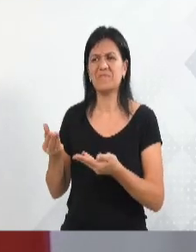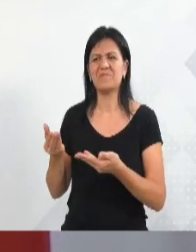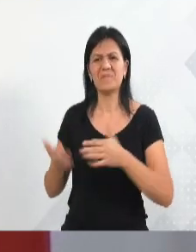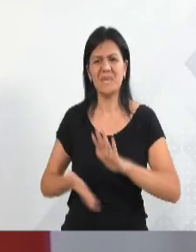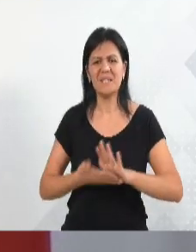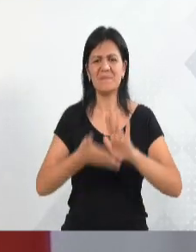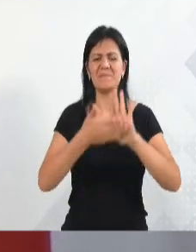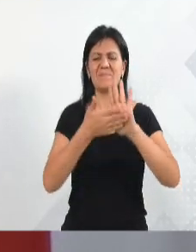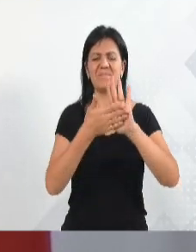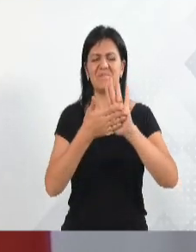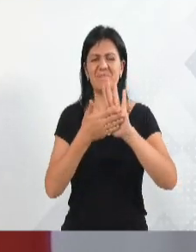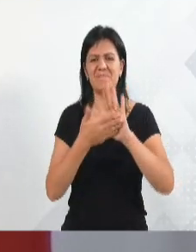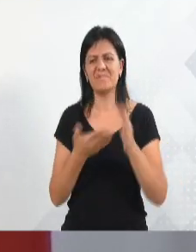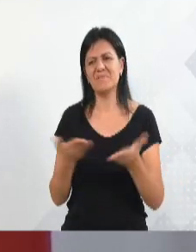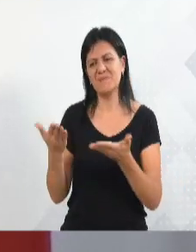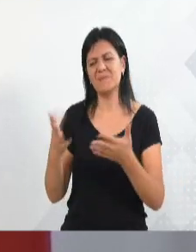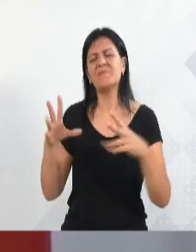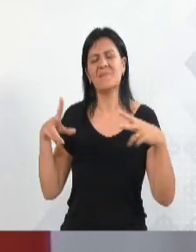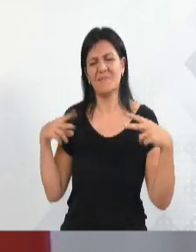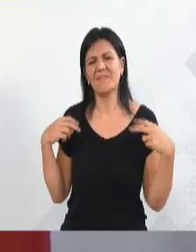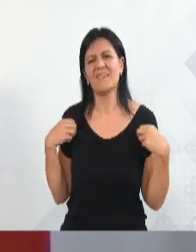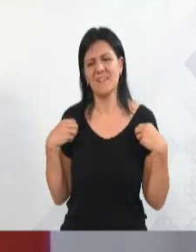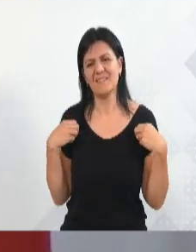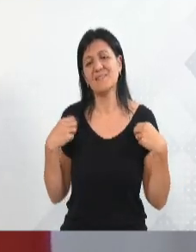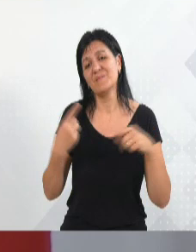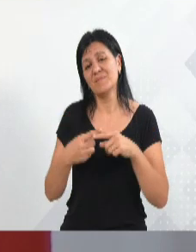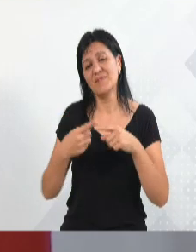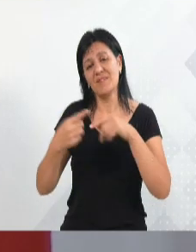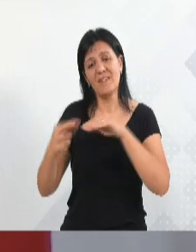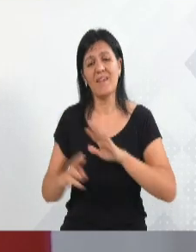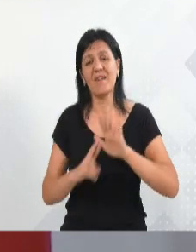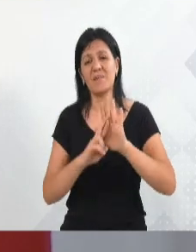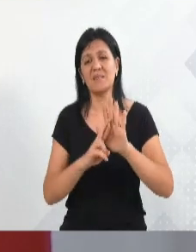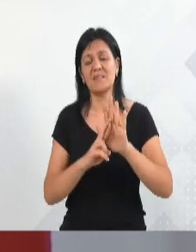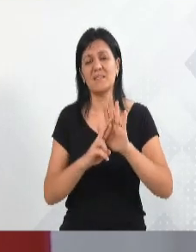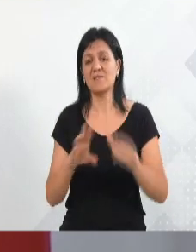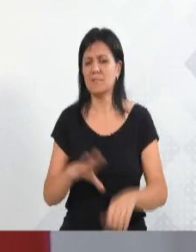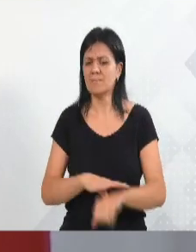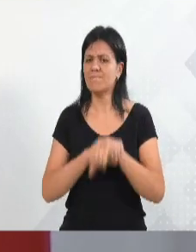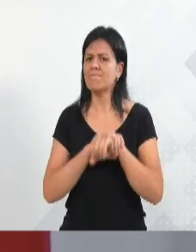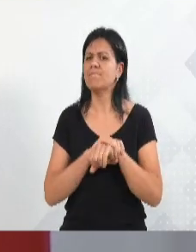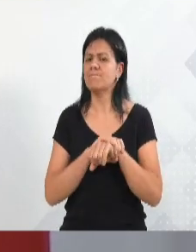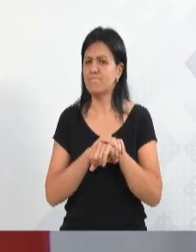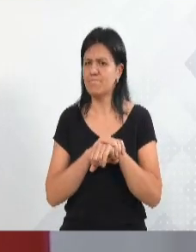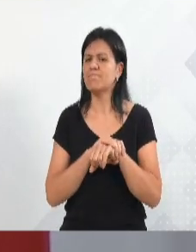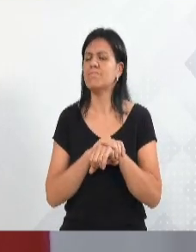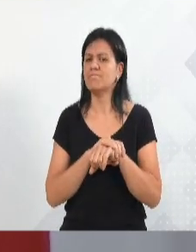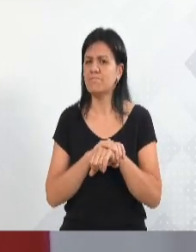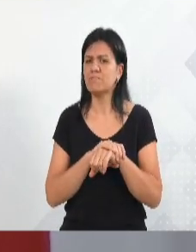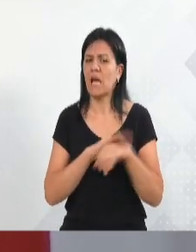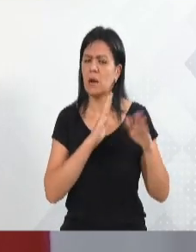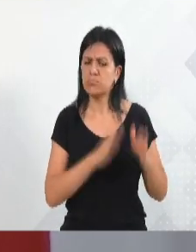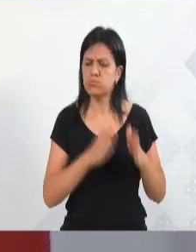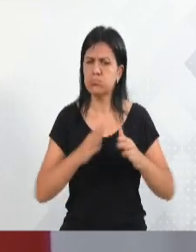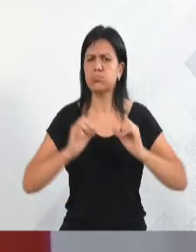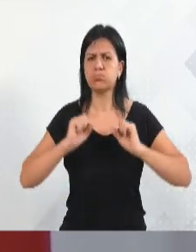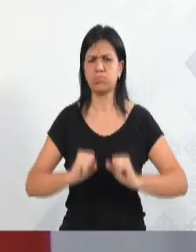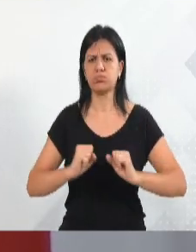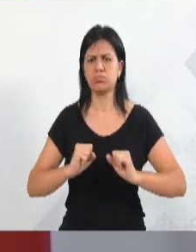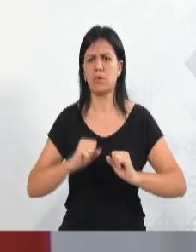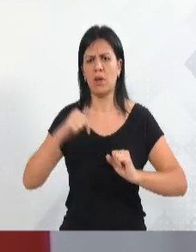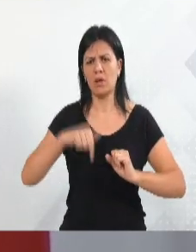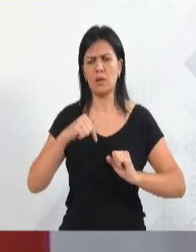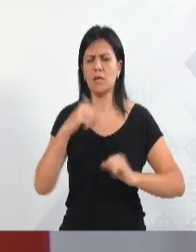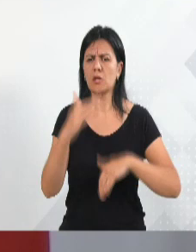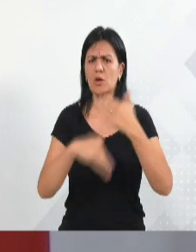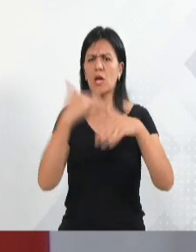para vocês, já que vocês representam para nós a segurança, representam a ordem, representam o